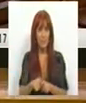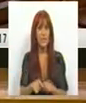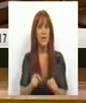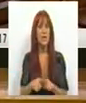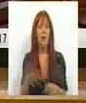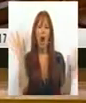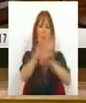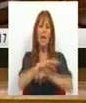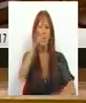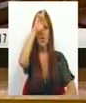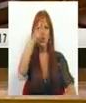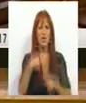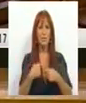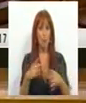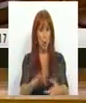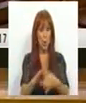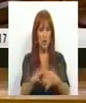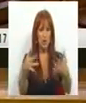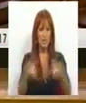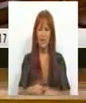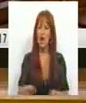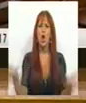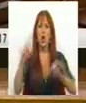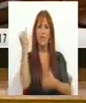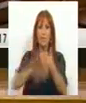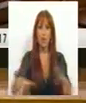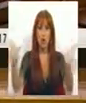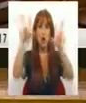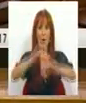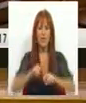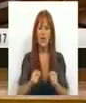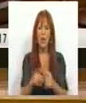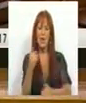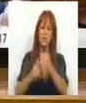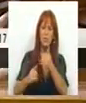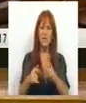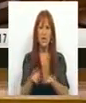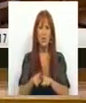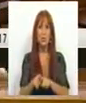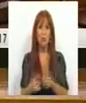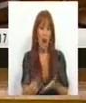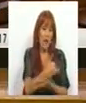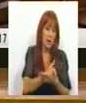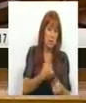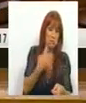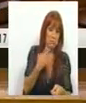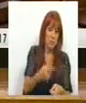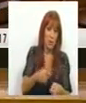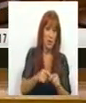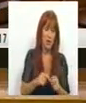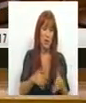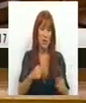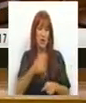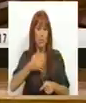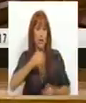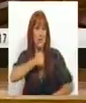para iludir os esforços de consolidação, novos impostos para substituir a perda de receita, vamos ter os